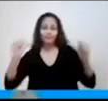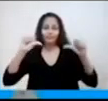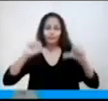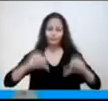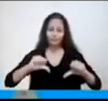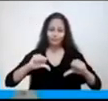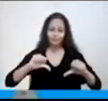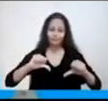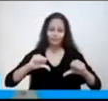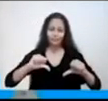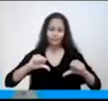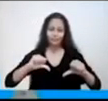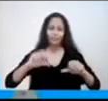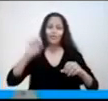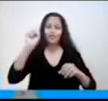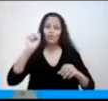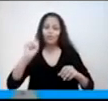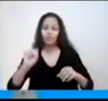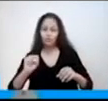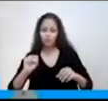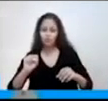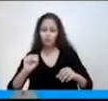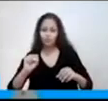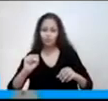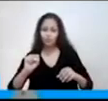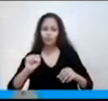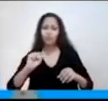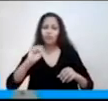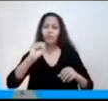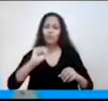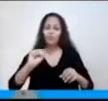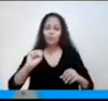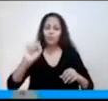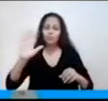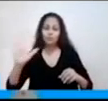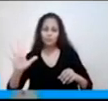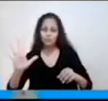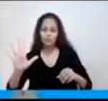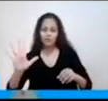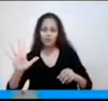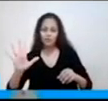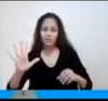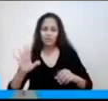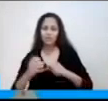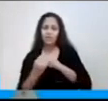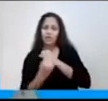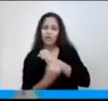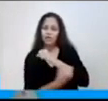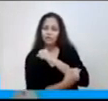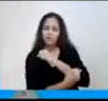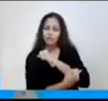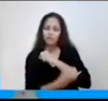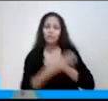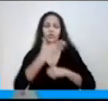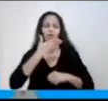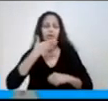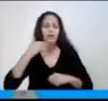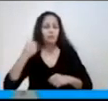norte e nordeste, ao passo que na região sul e sudeste do país essa infraestrutura ela é